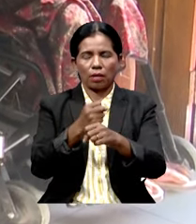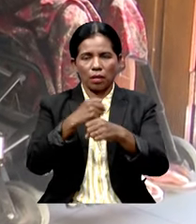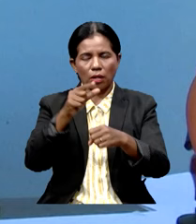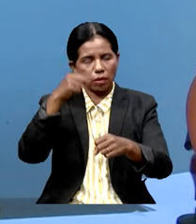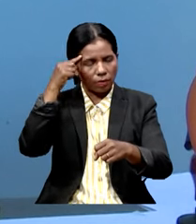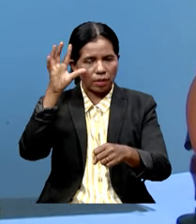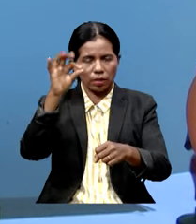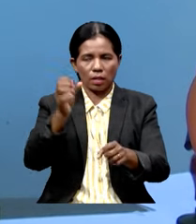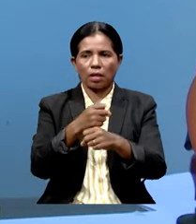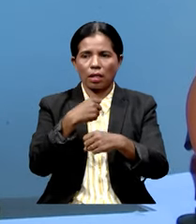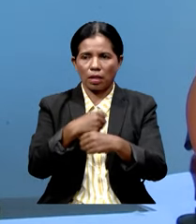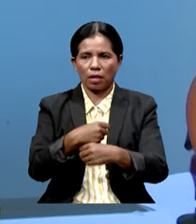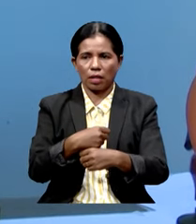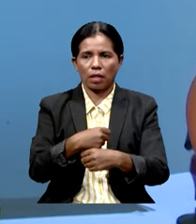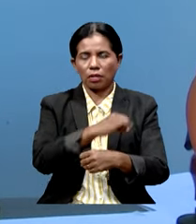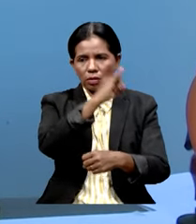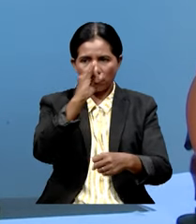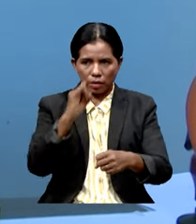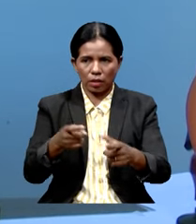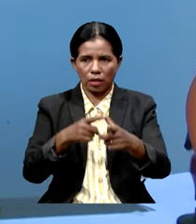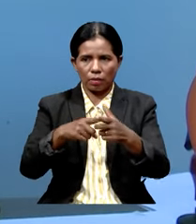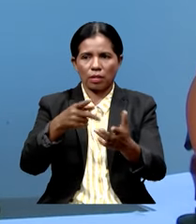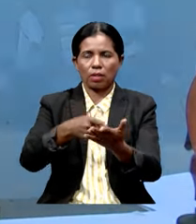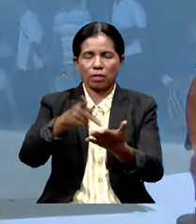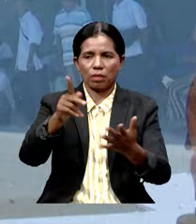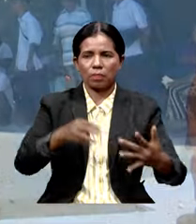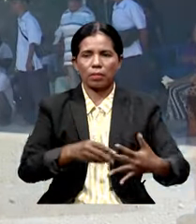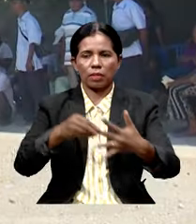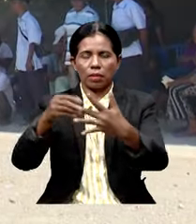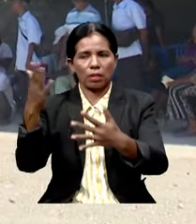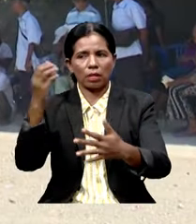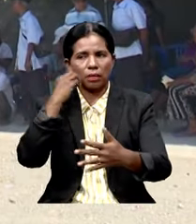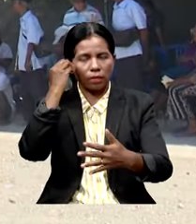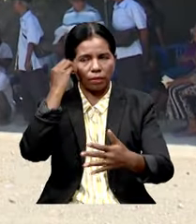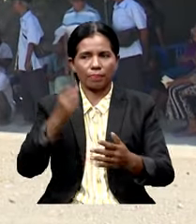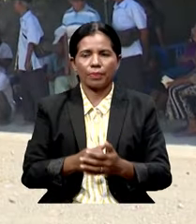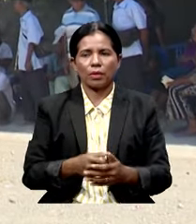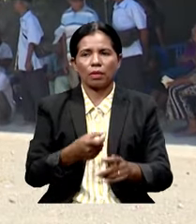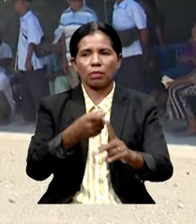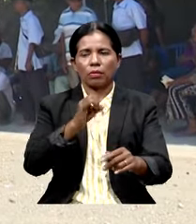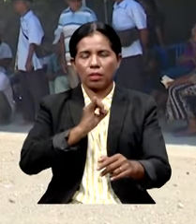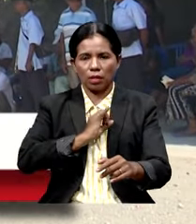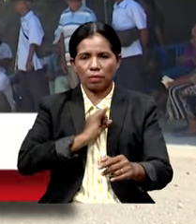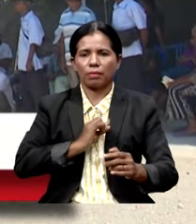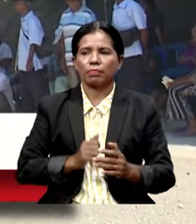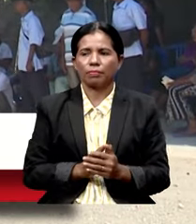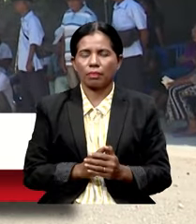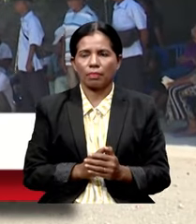da cia que halo cada halo identificação depois pagamento especial para ser eu o se hau